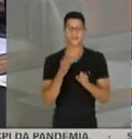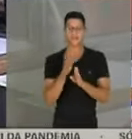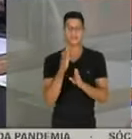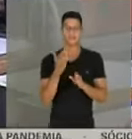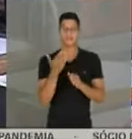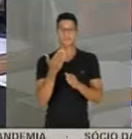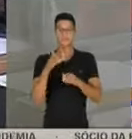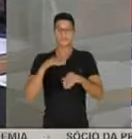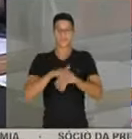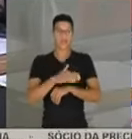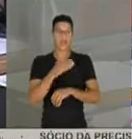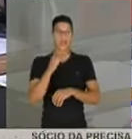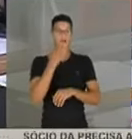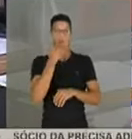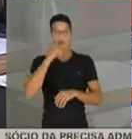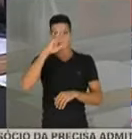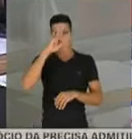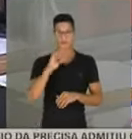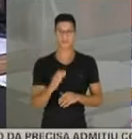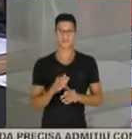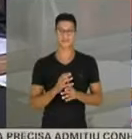jantar ou almoço? Não, diz aqui...